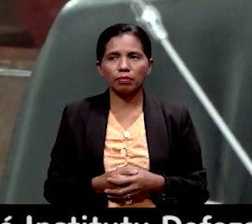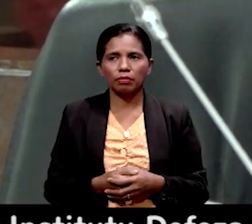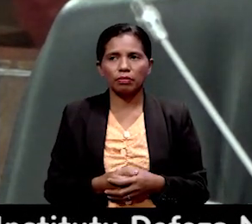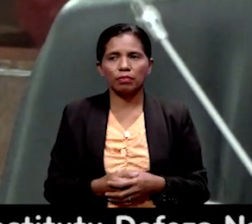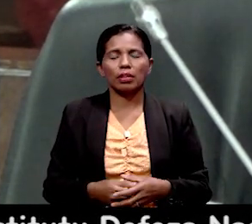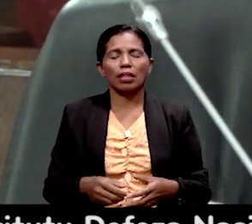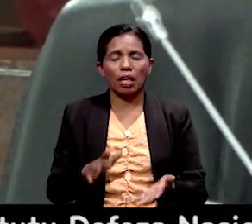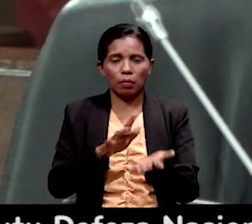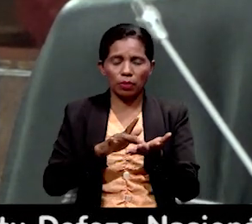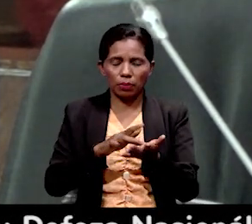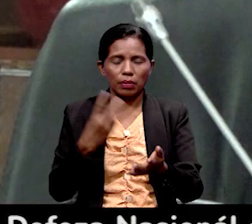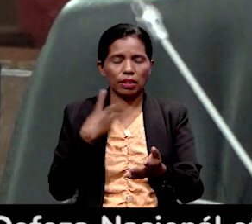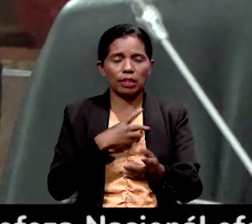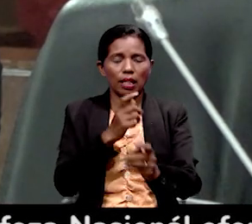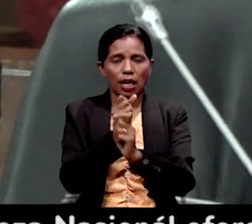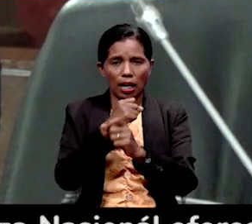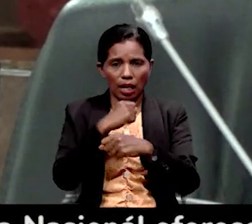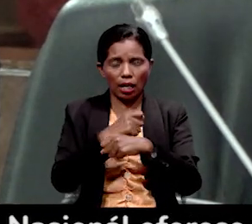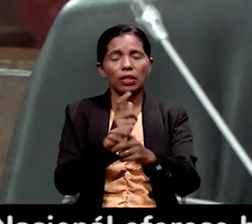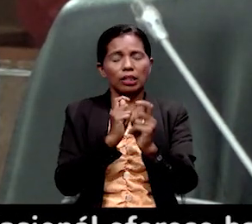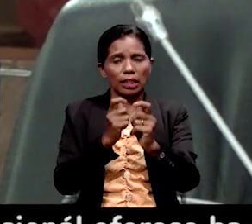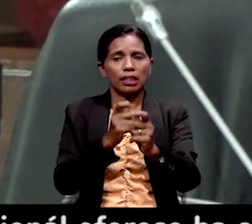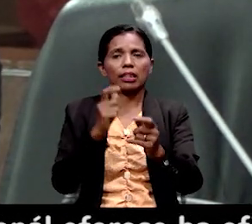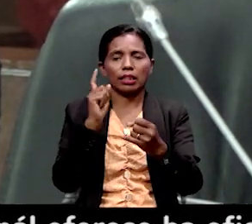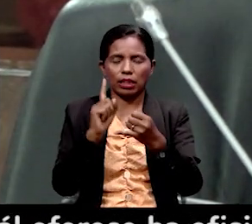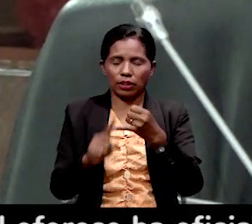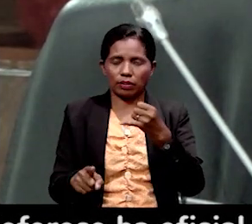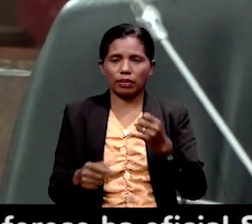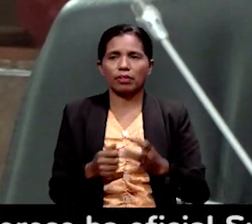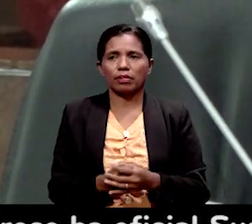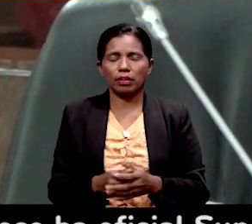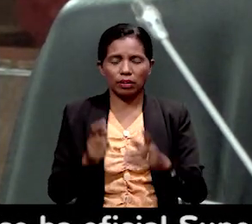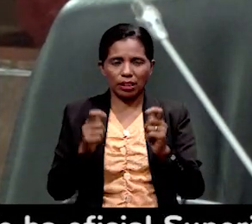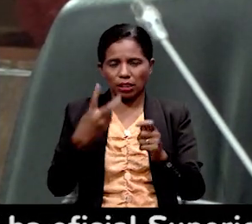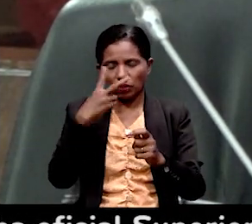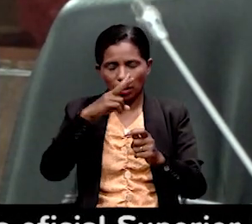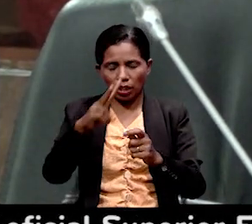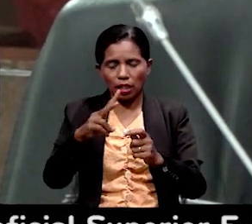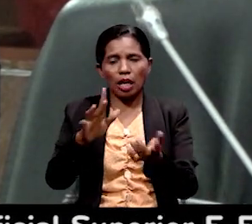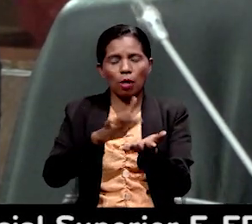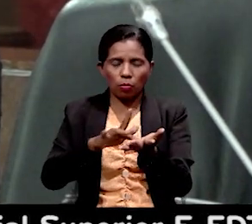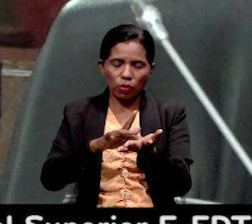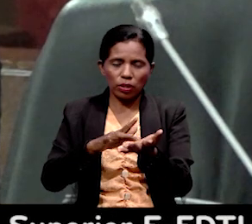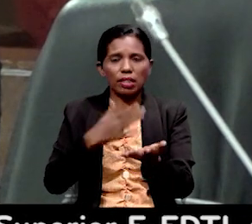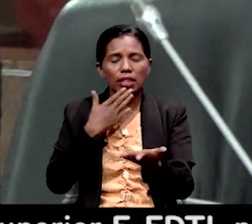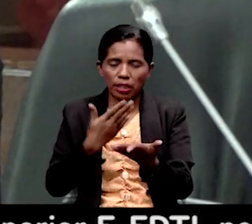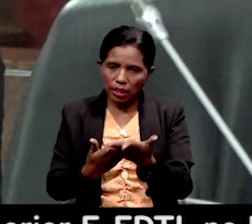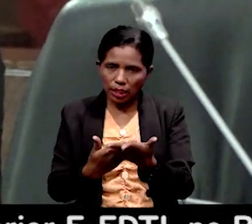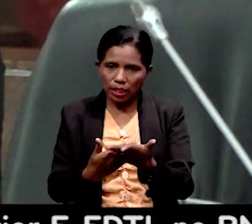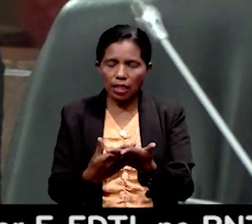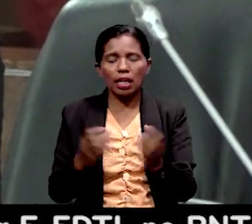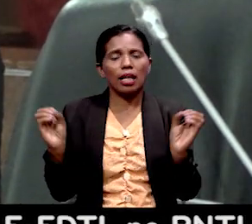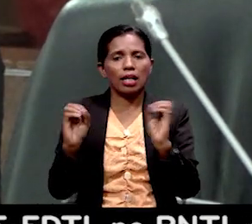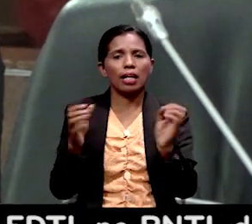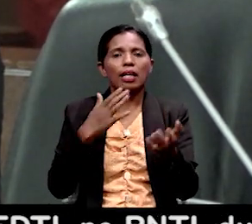congelado, ia a lo teste, se ela vai poder check, test coach, né, para a rede vacina em condição dia que ela é. Mas especialmente